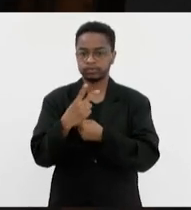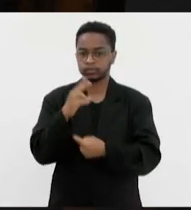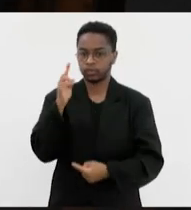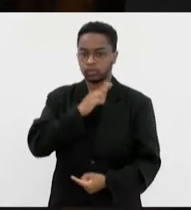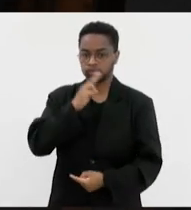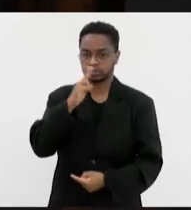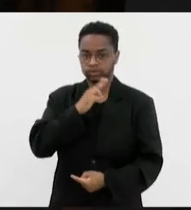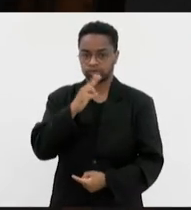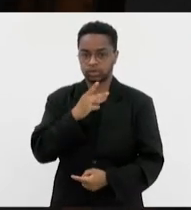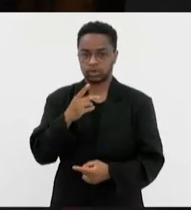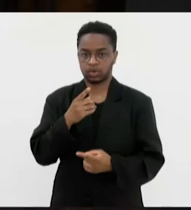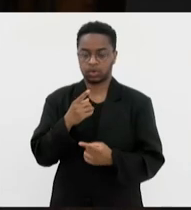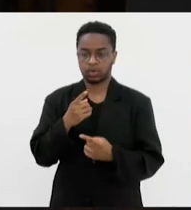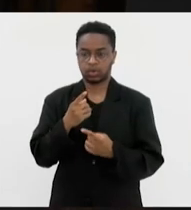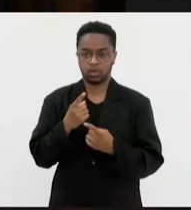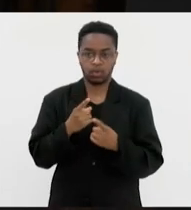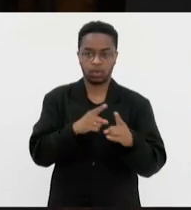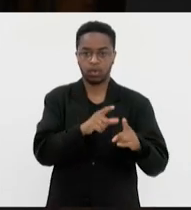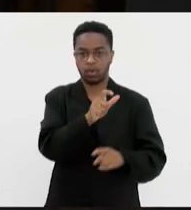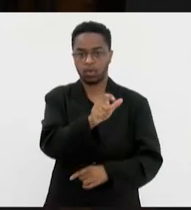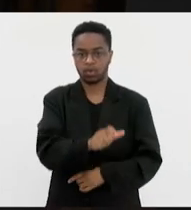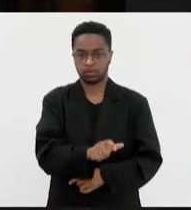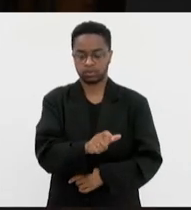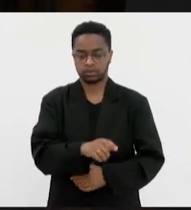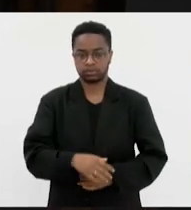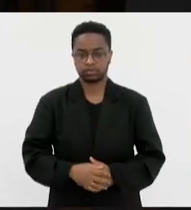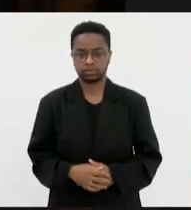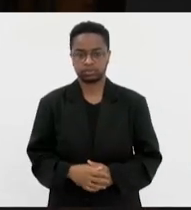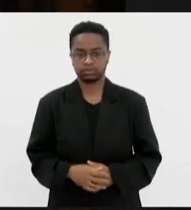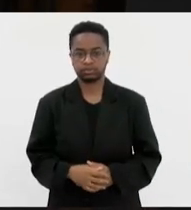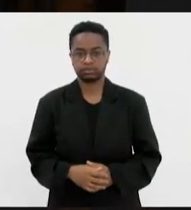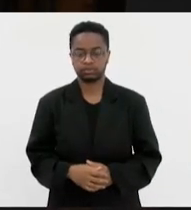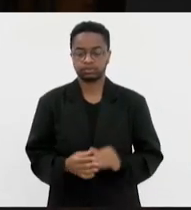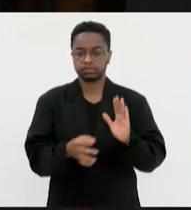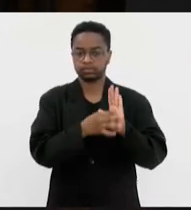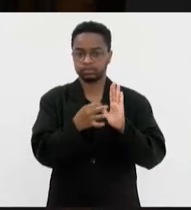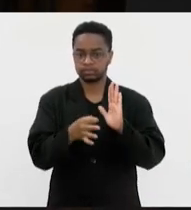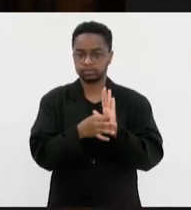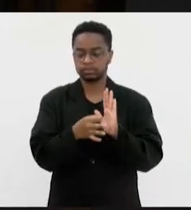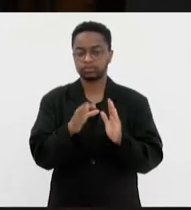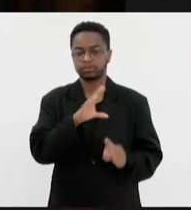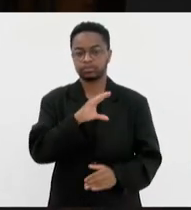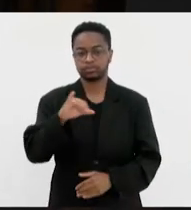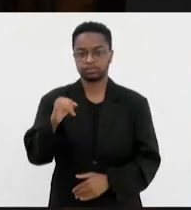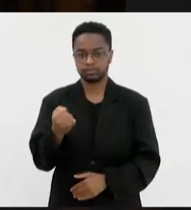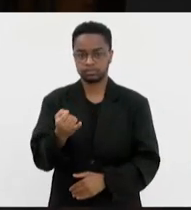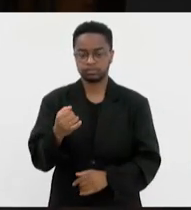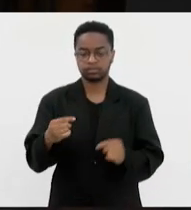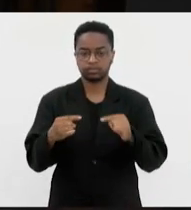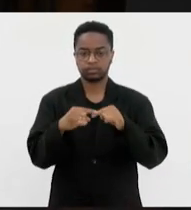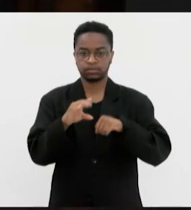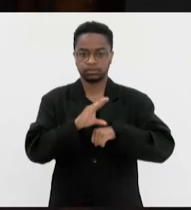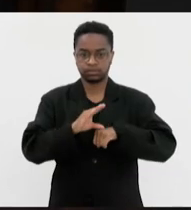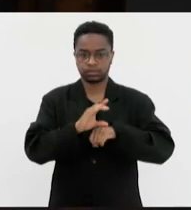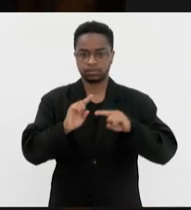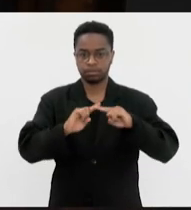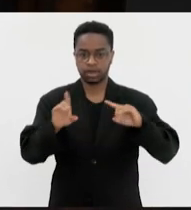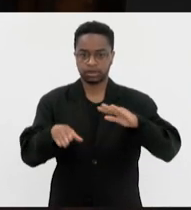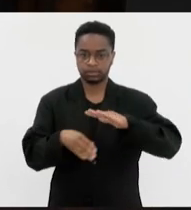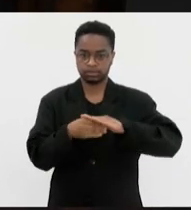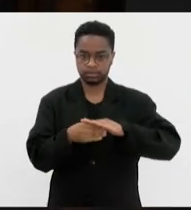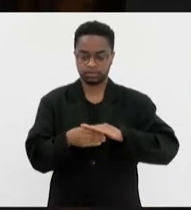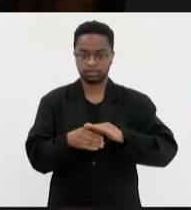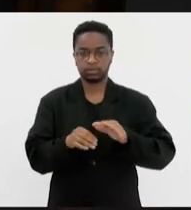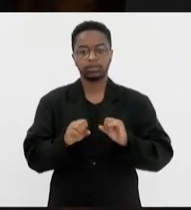aplicado contra quem deu causa à violência. Pareceres das comissões de Constituição e Justiça pela constitucionalidade com emendas